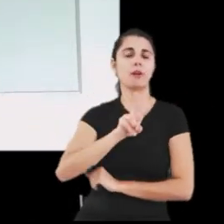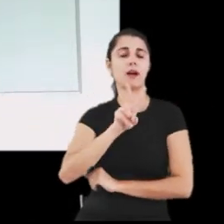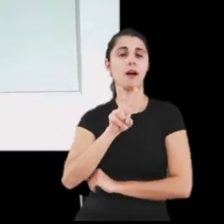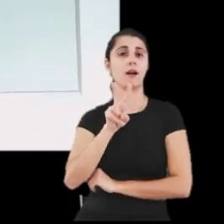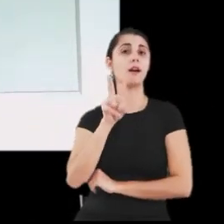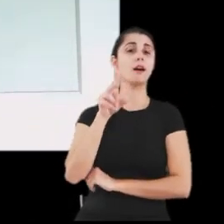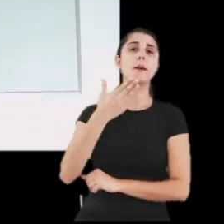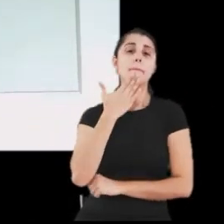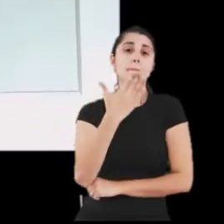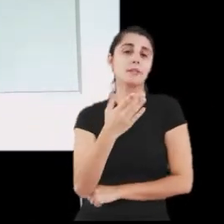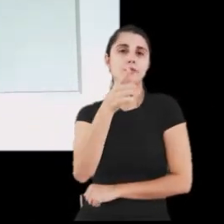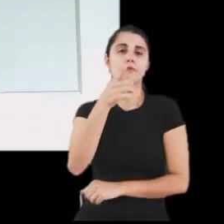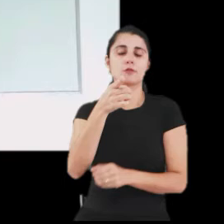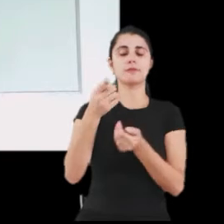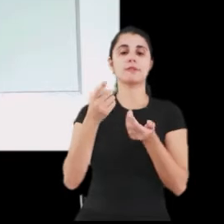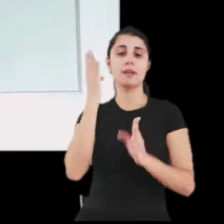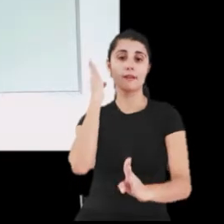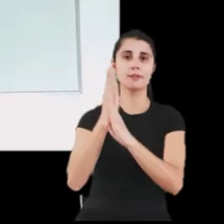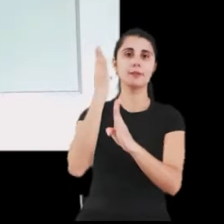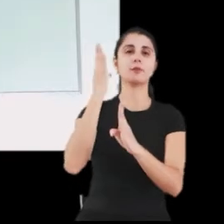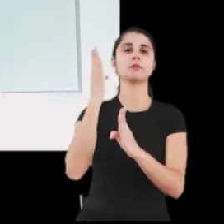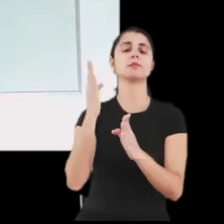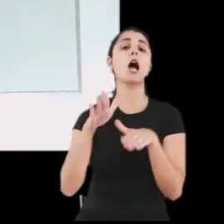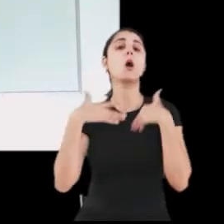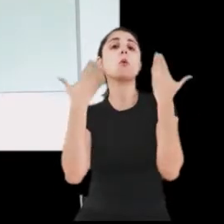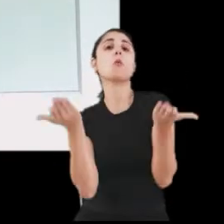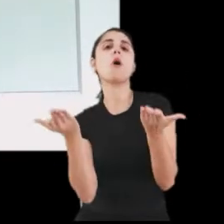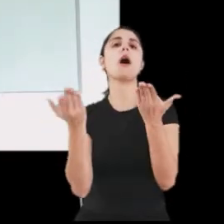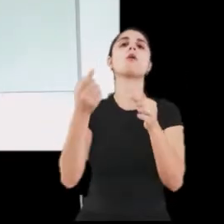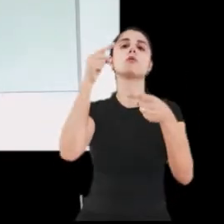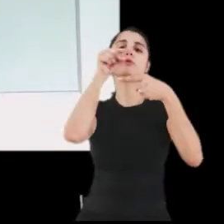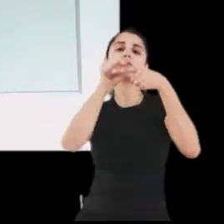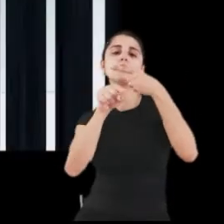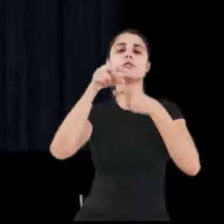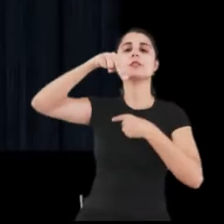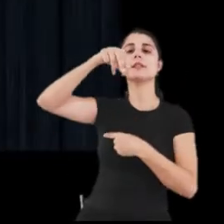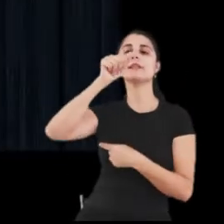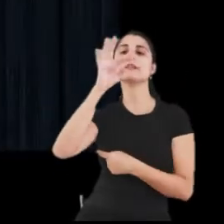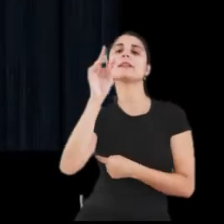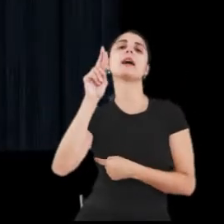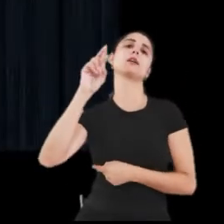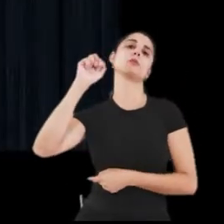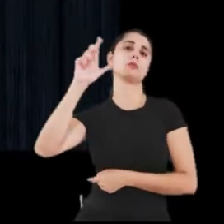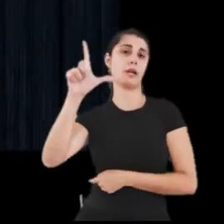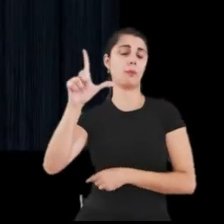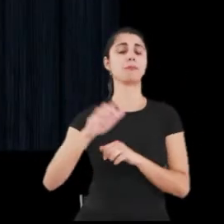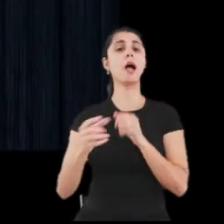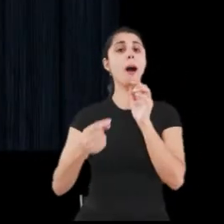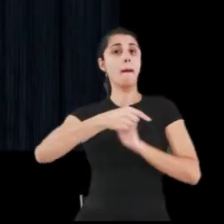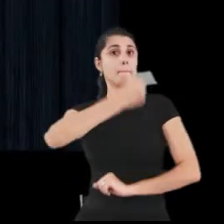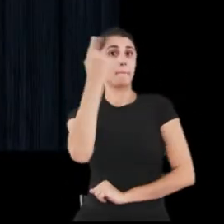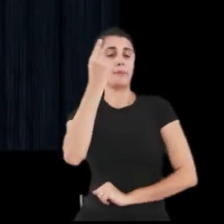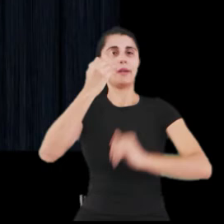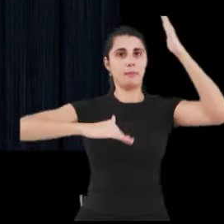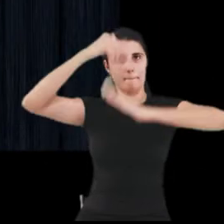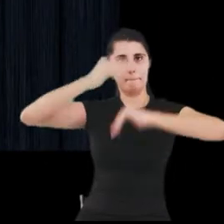quais são os divisores naturais de um número. Para isso, nós temos a seguinte regra prática. Primeiro passo: